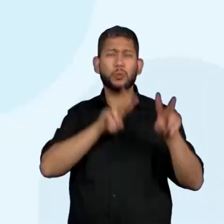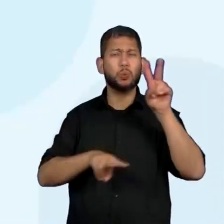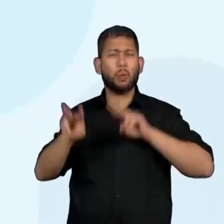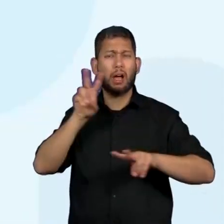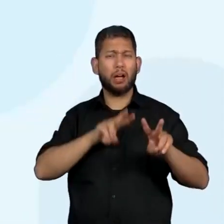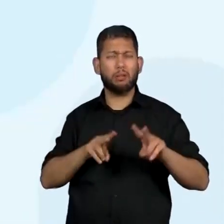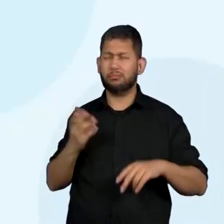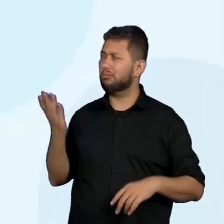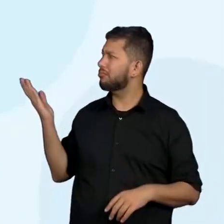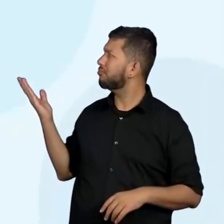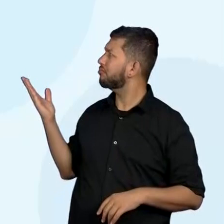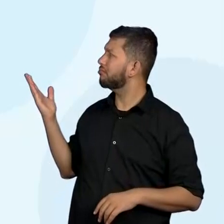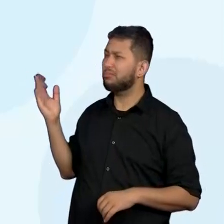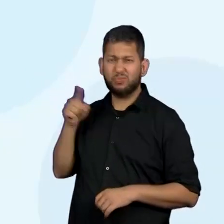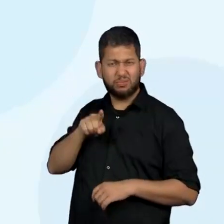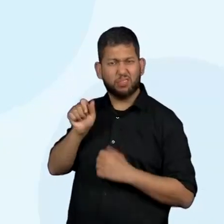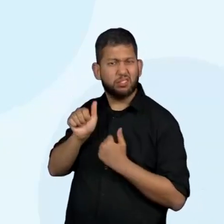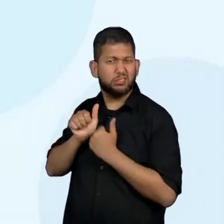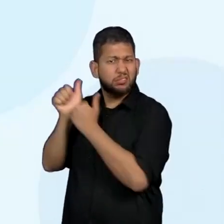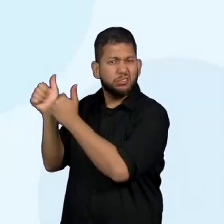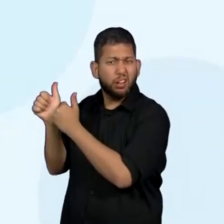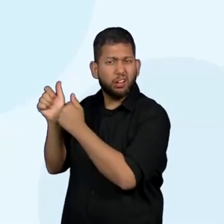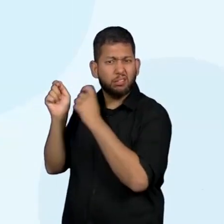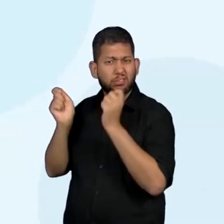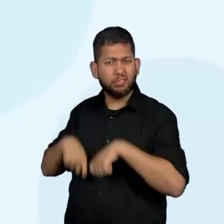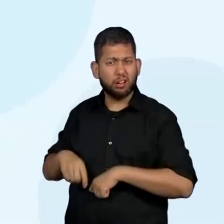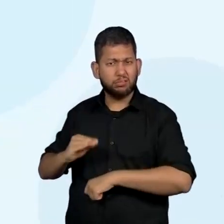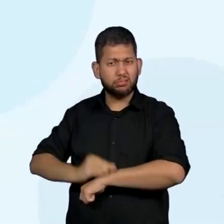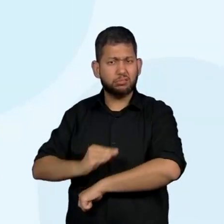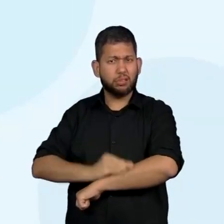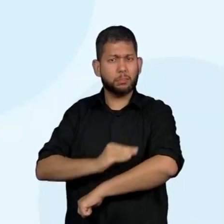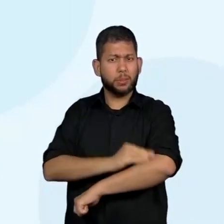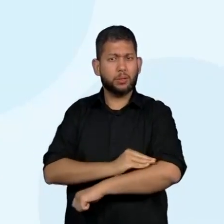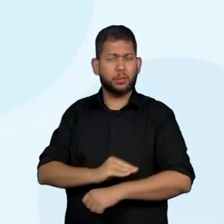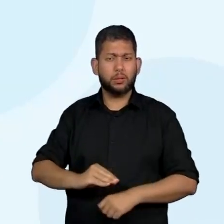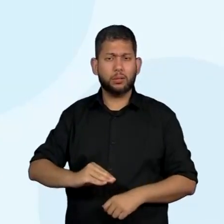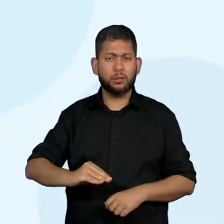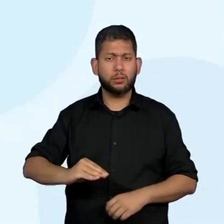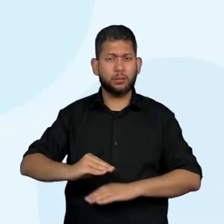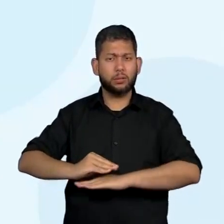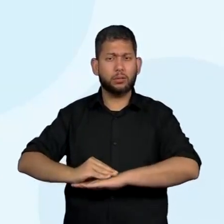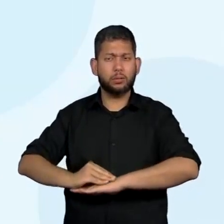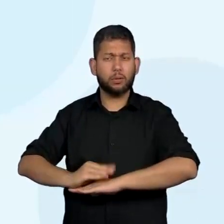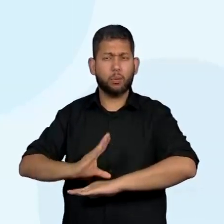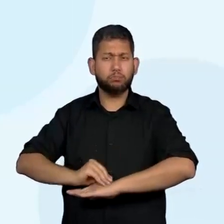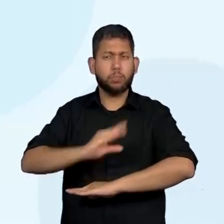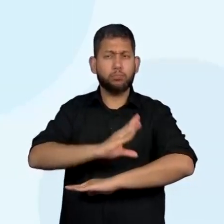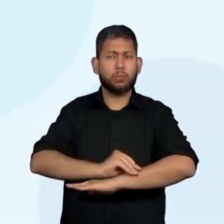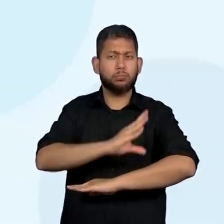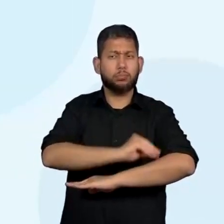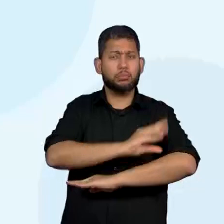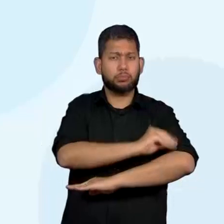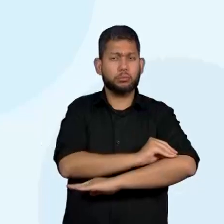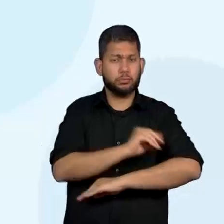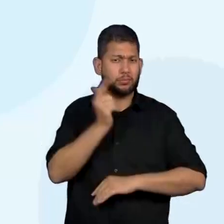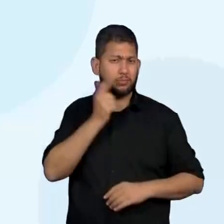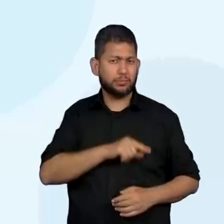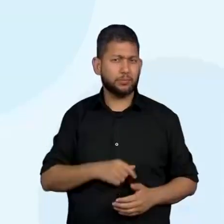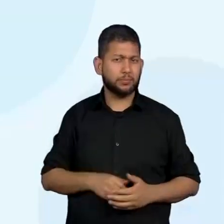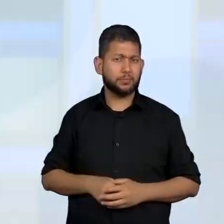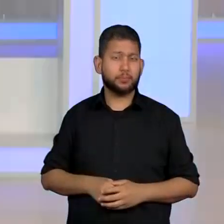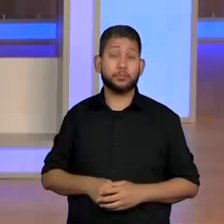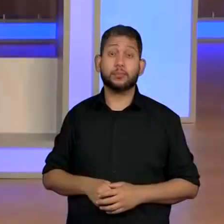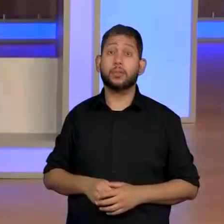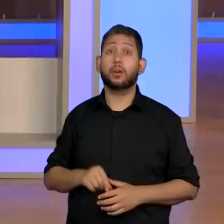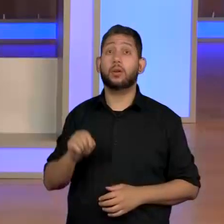a gente consegue fazer aí propor aí que é um sapinho que pula Sim vamos fazer vamos tentar vou pegar